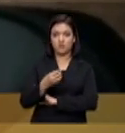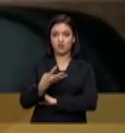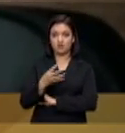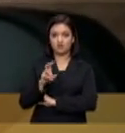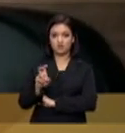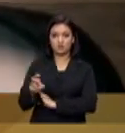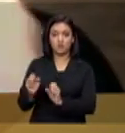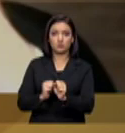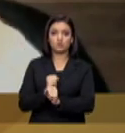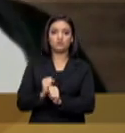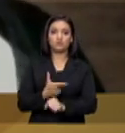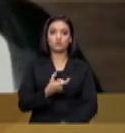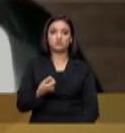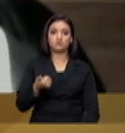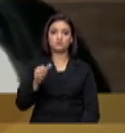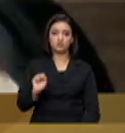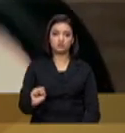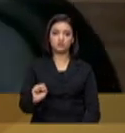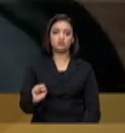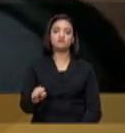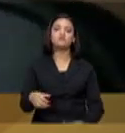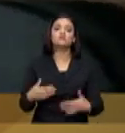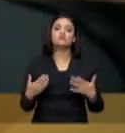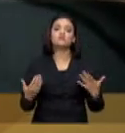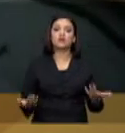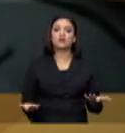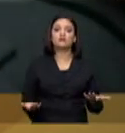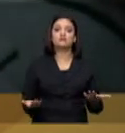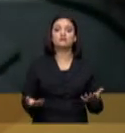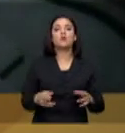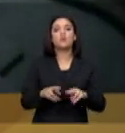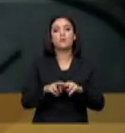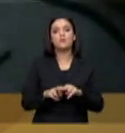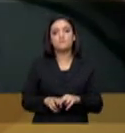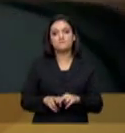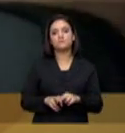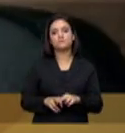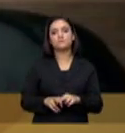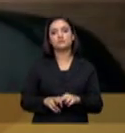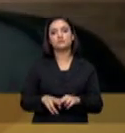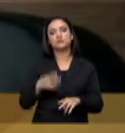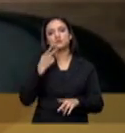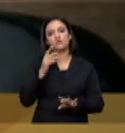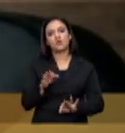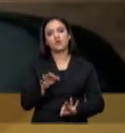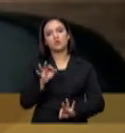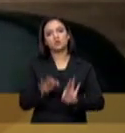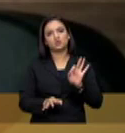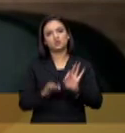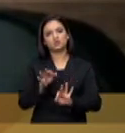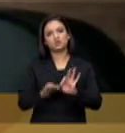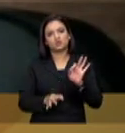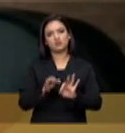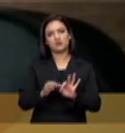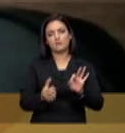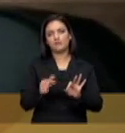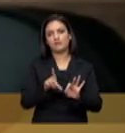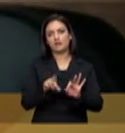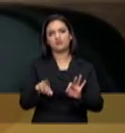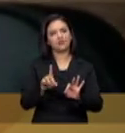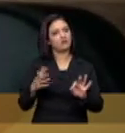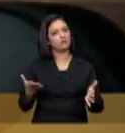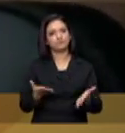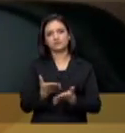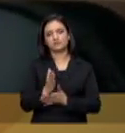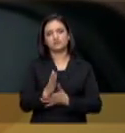14045 de 2018, proponho o julgamento improcedente da presente ação direta e